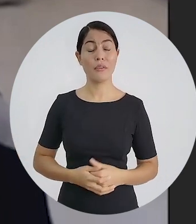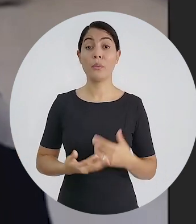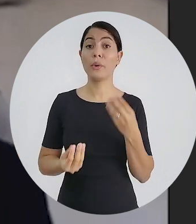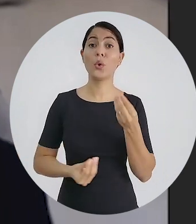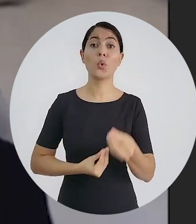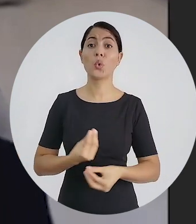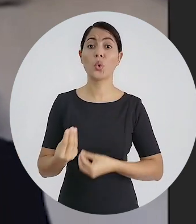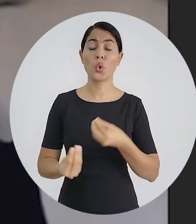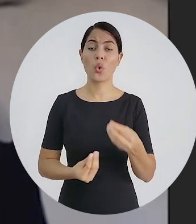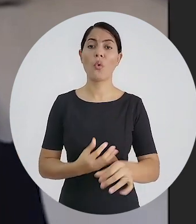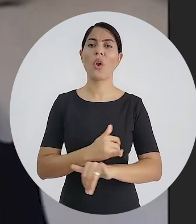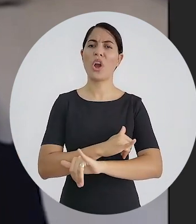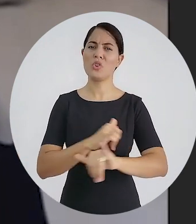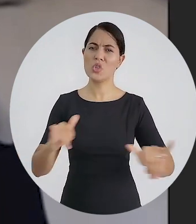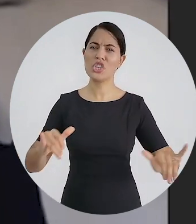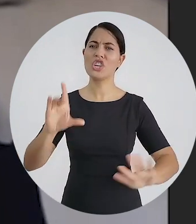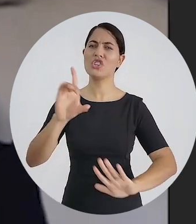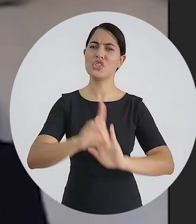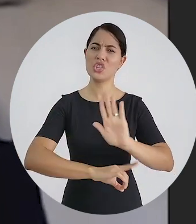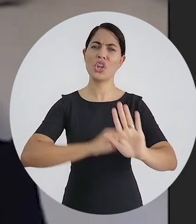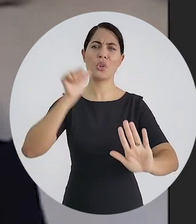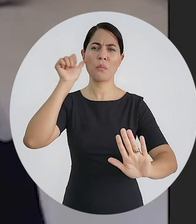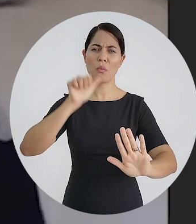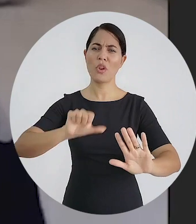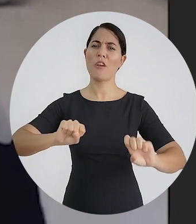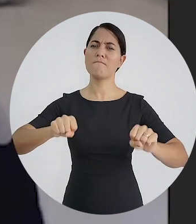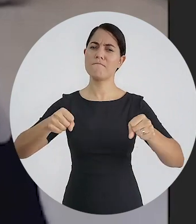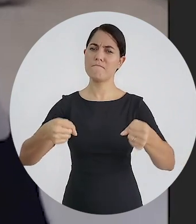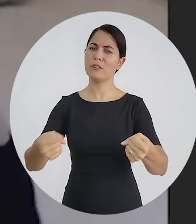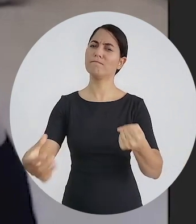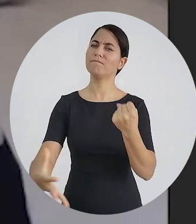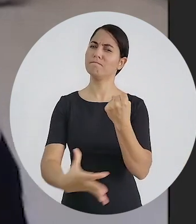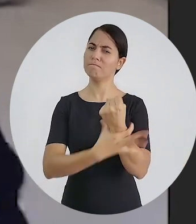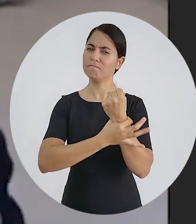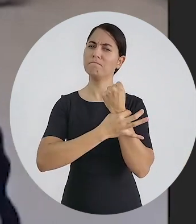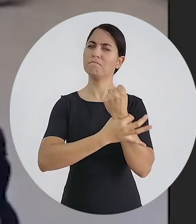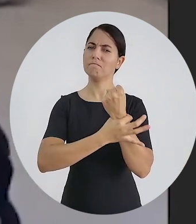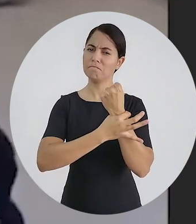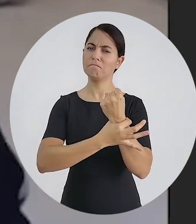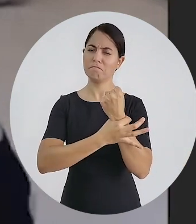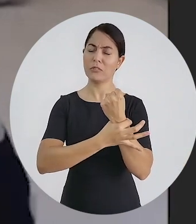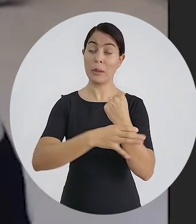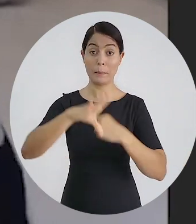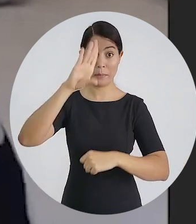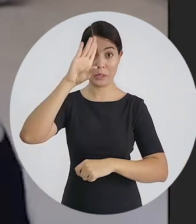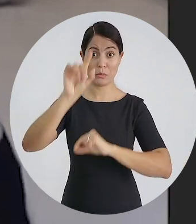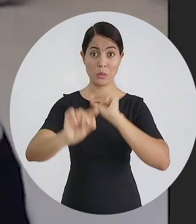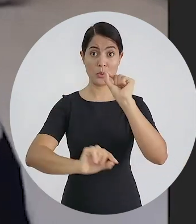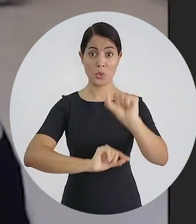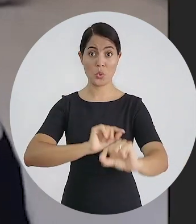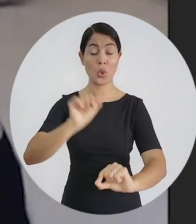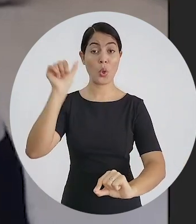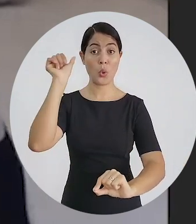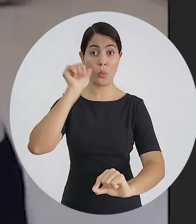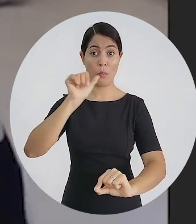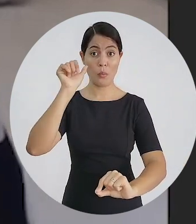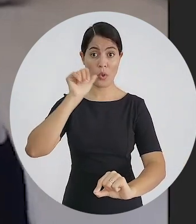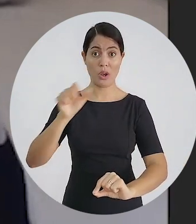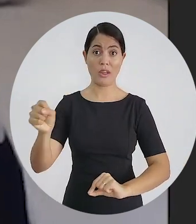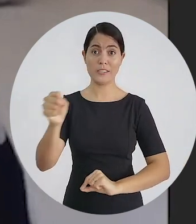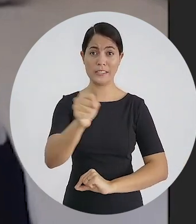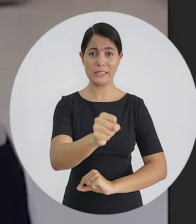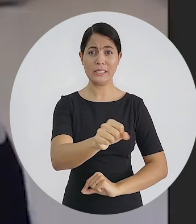leis que afirmem os direitos das mulheres e garantam a proteção principalmente para aquelas que estão